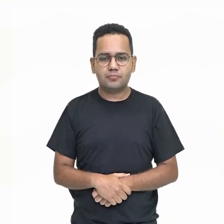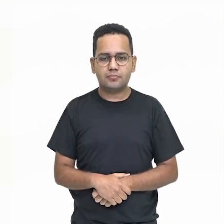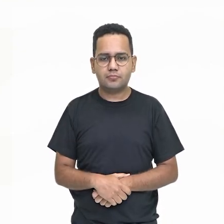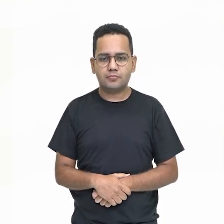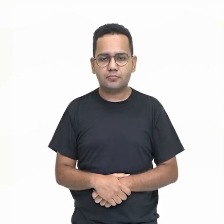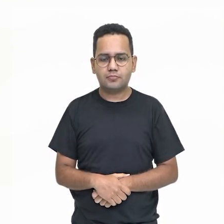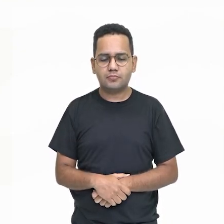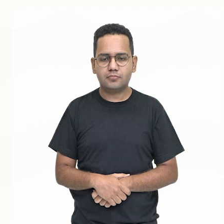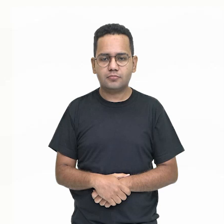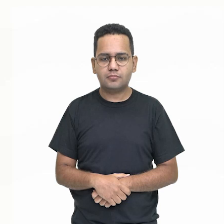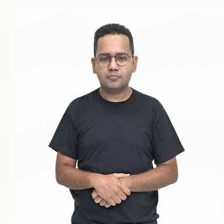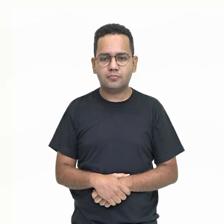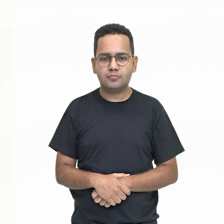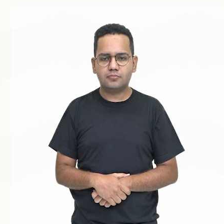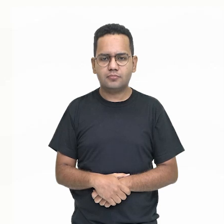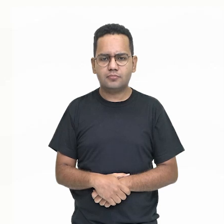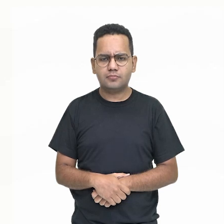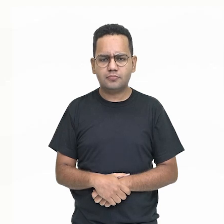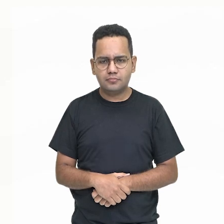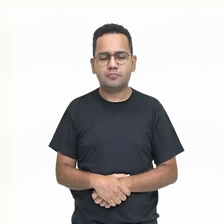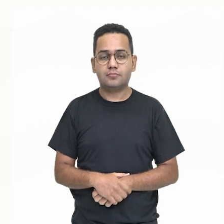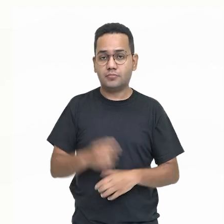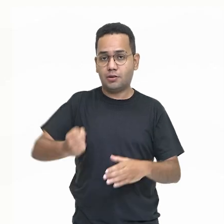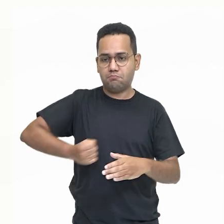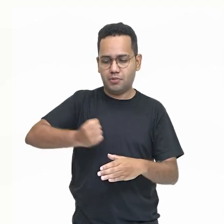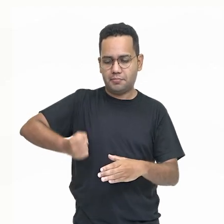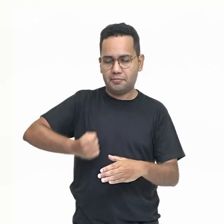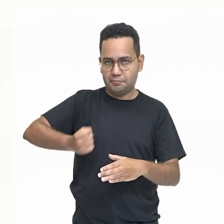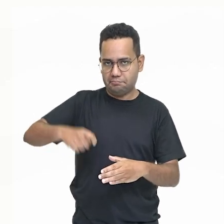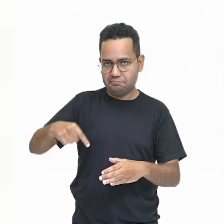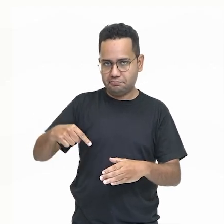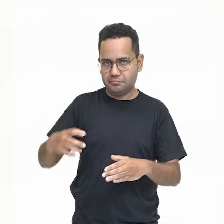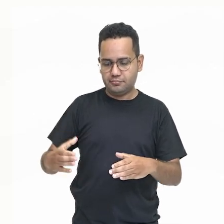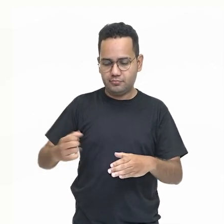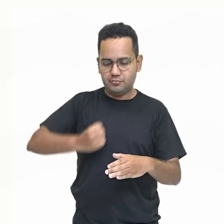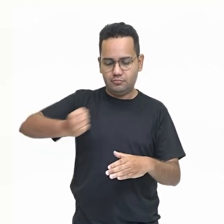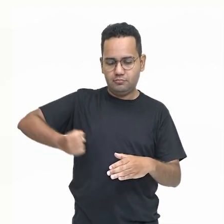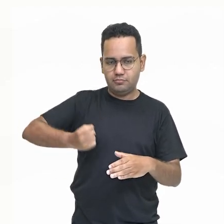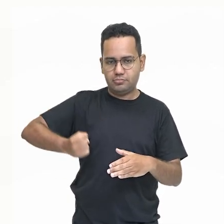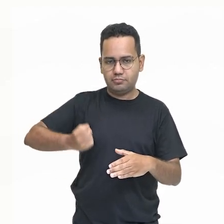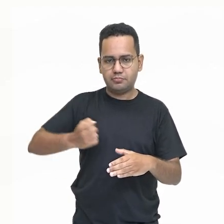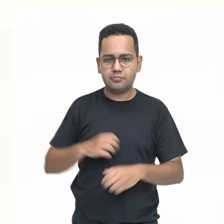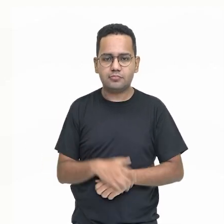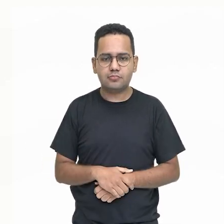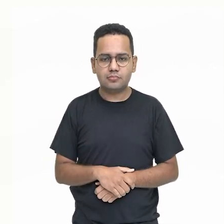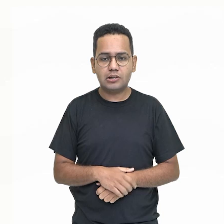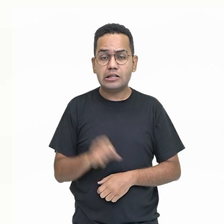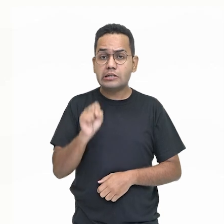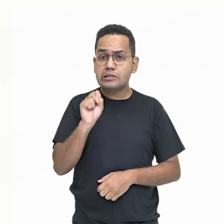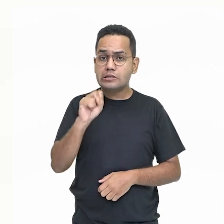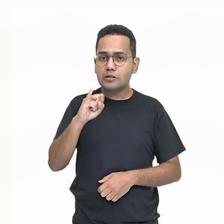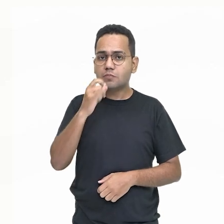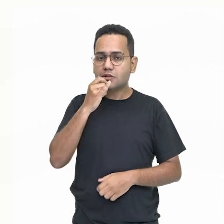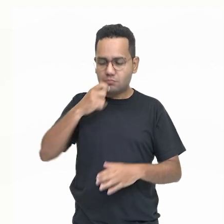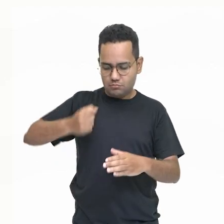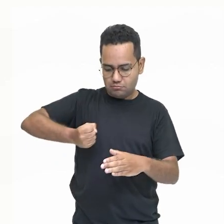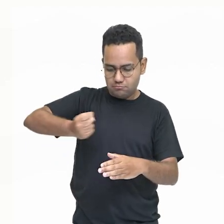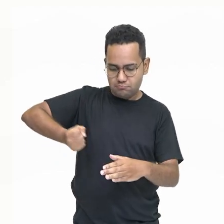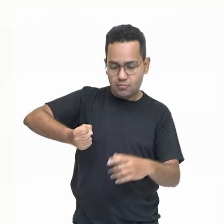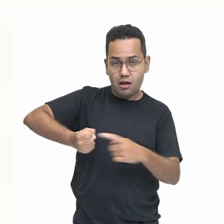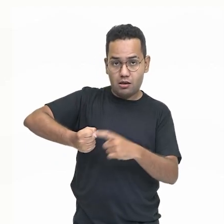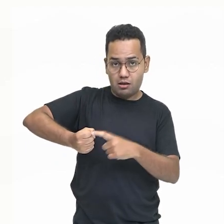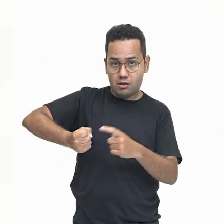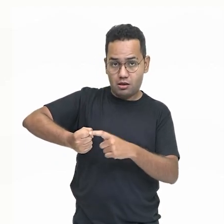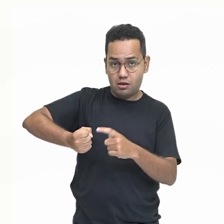a pessoa está fazendo uma comida. E se esta colher, esse material aí,